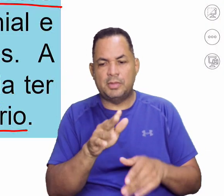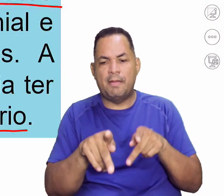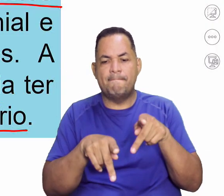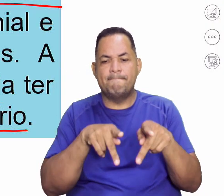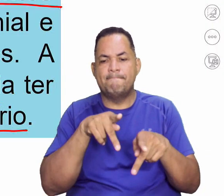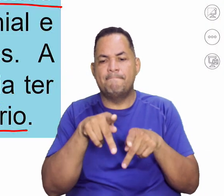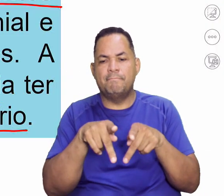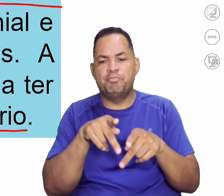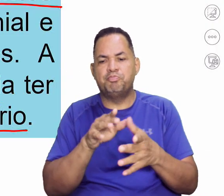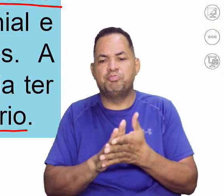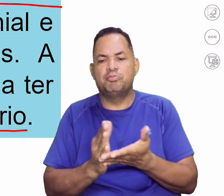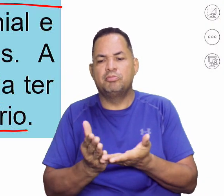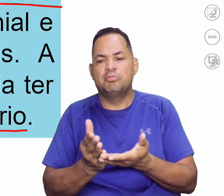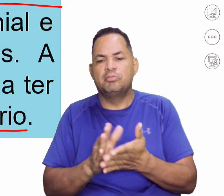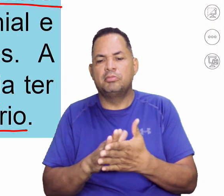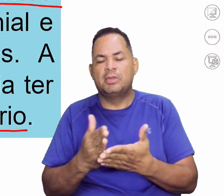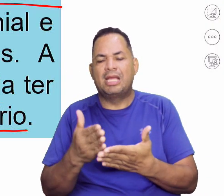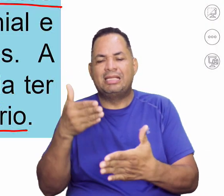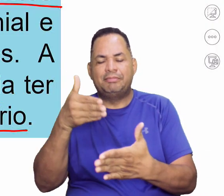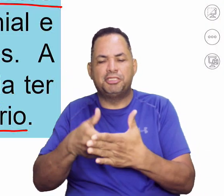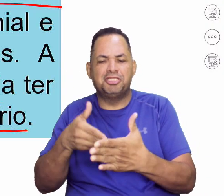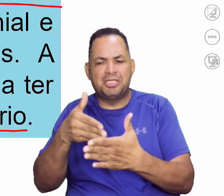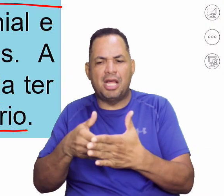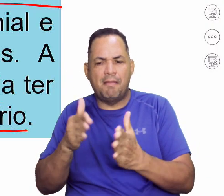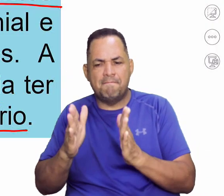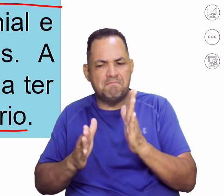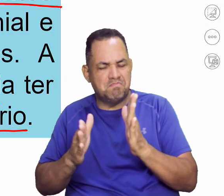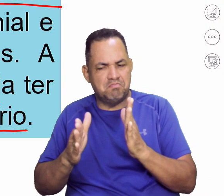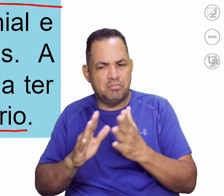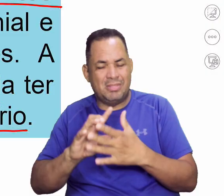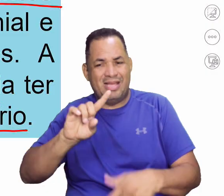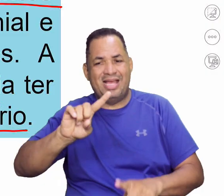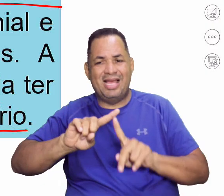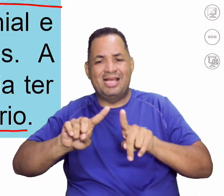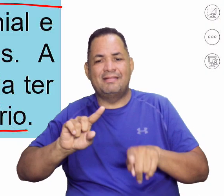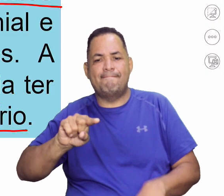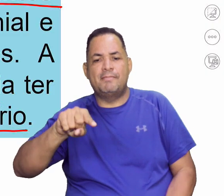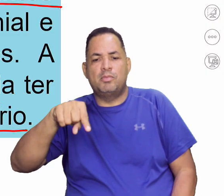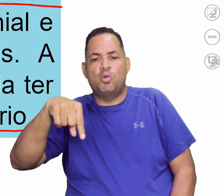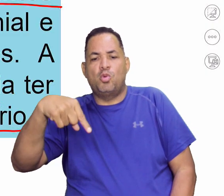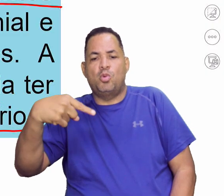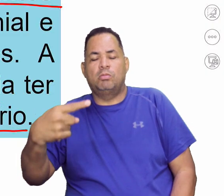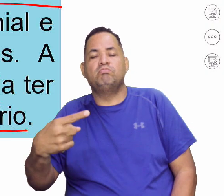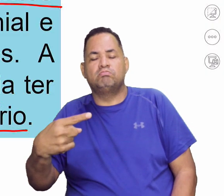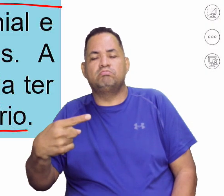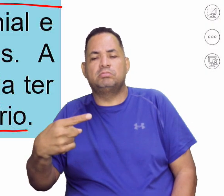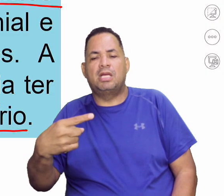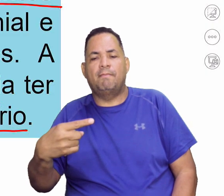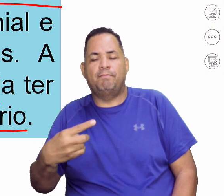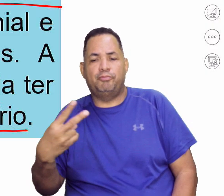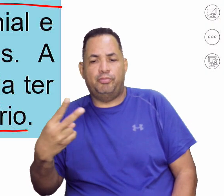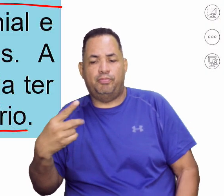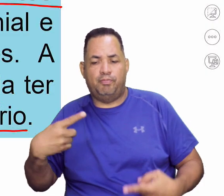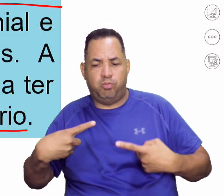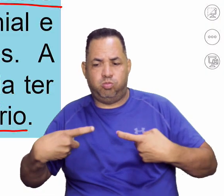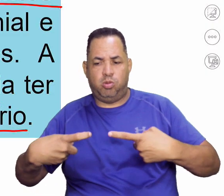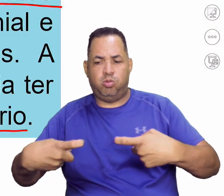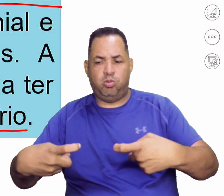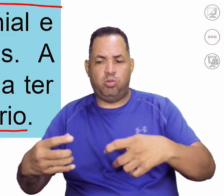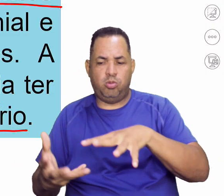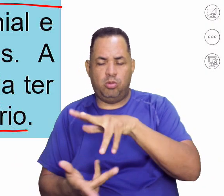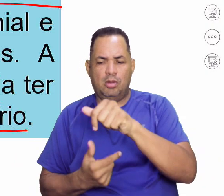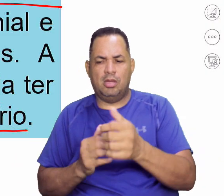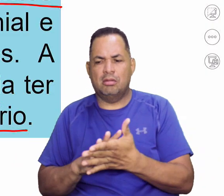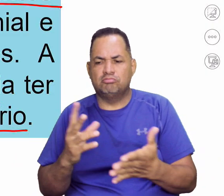pessoal, ele vai ficar dominado por muito tempo. Só que após a Segunda Guerra Mundial, vai começar